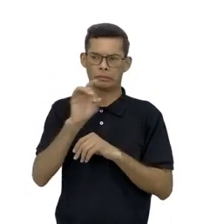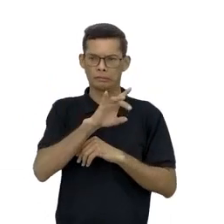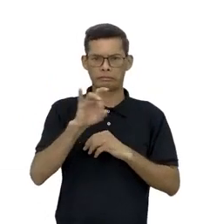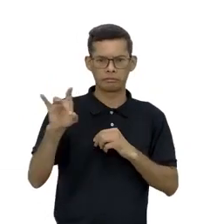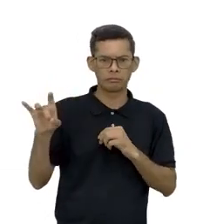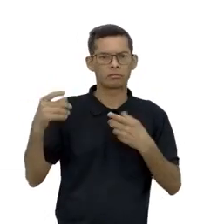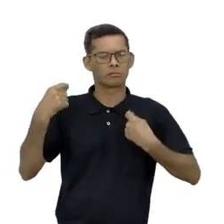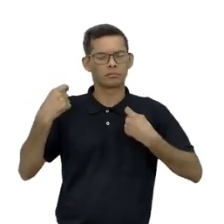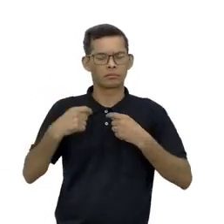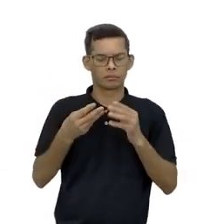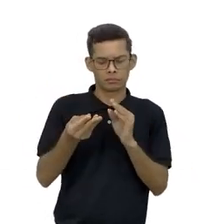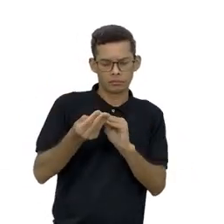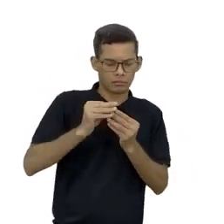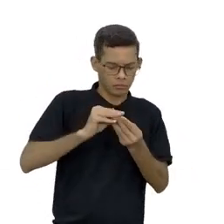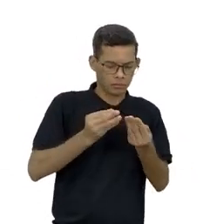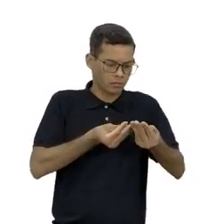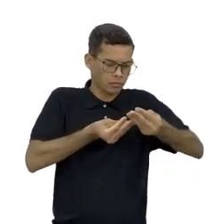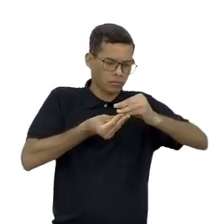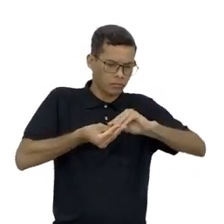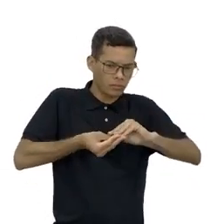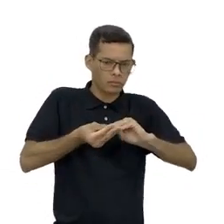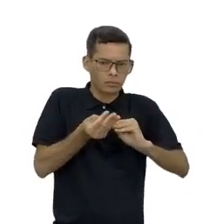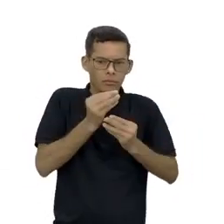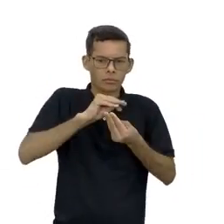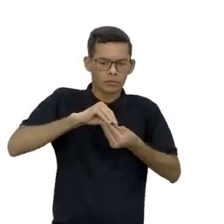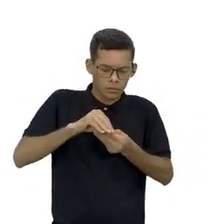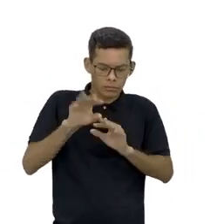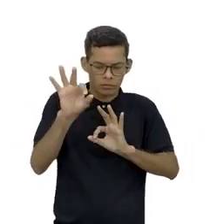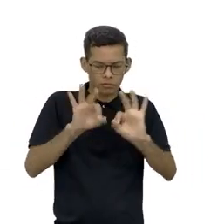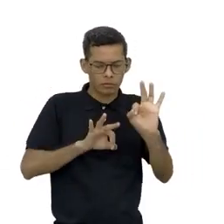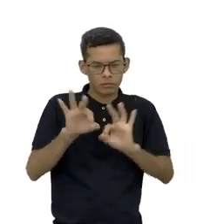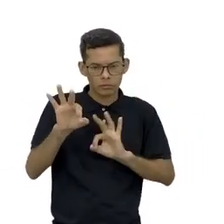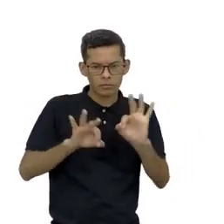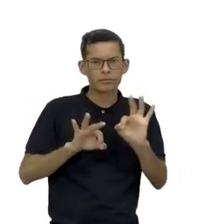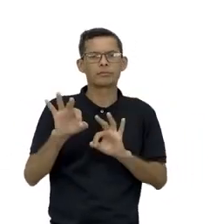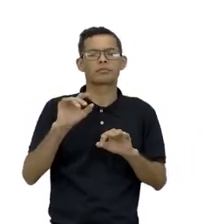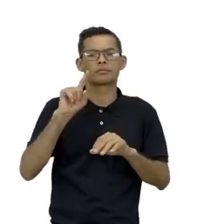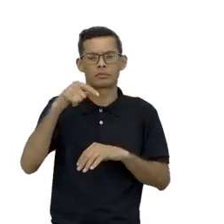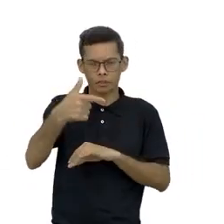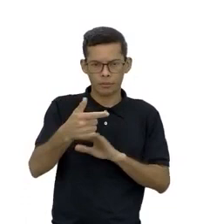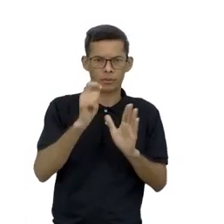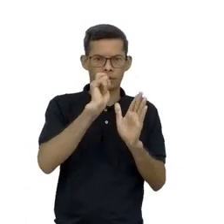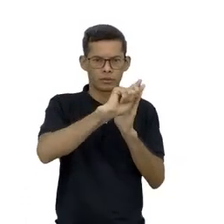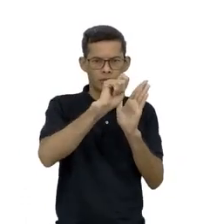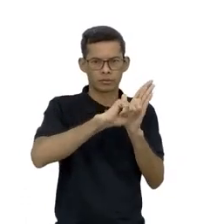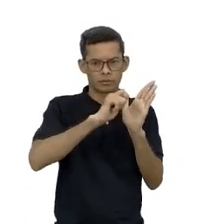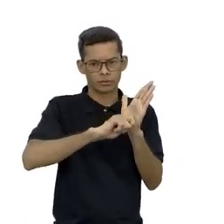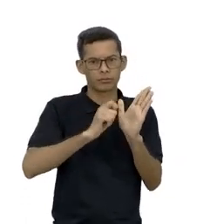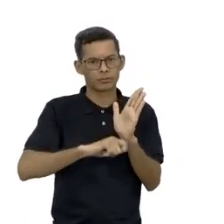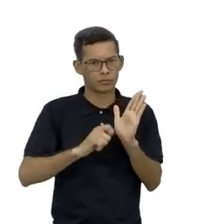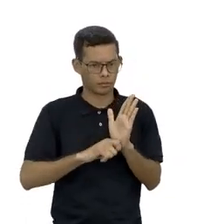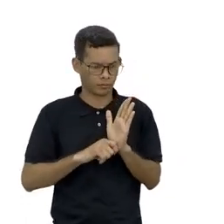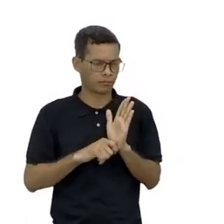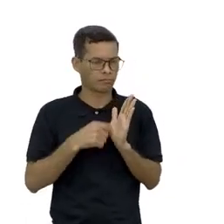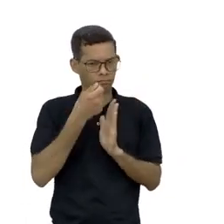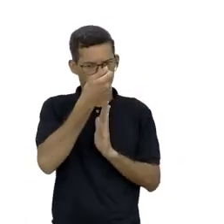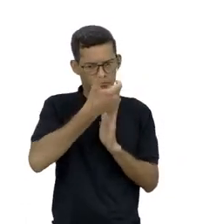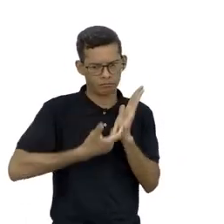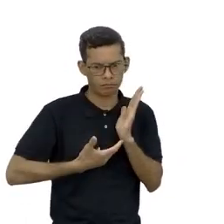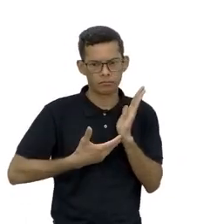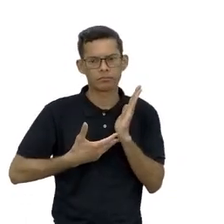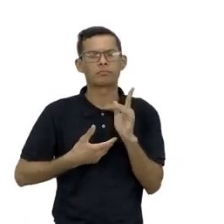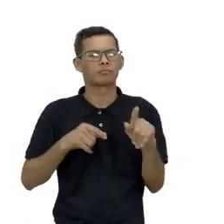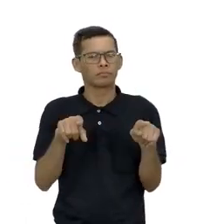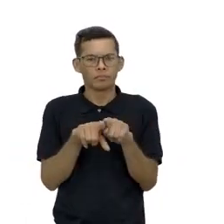uma primeira vez para se certificarem das instruções, antes de escrevê-las. Também é importante deixar um